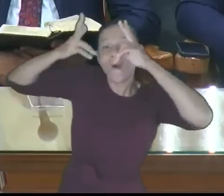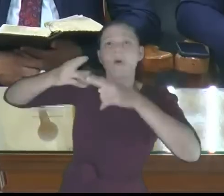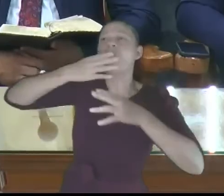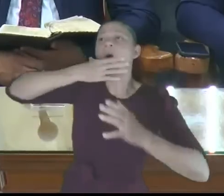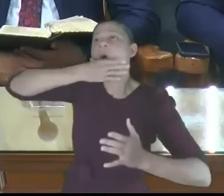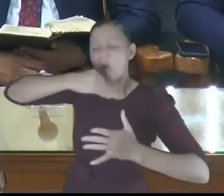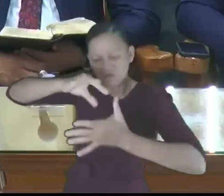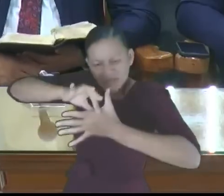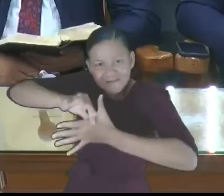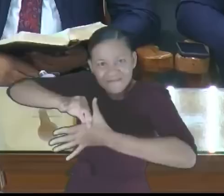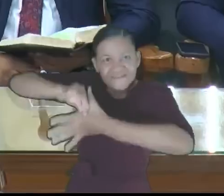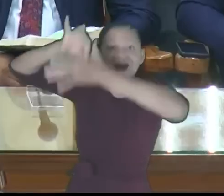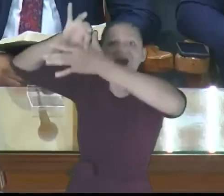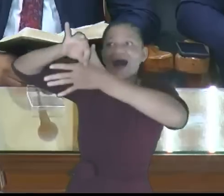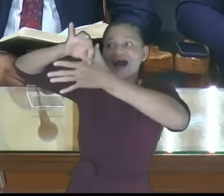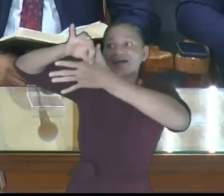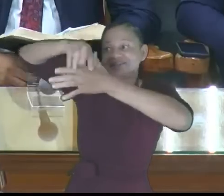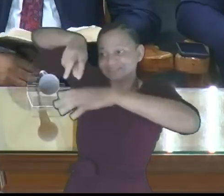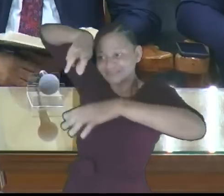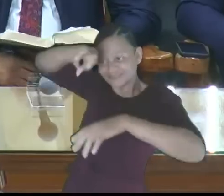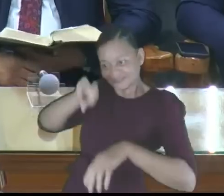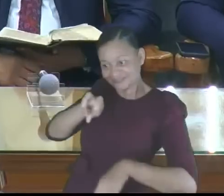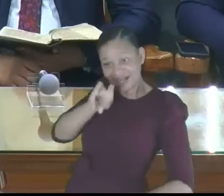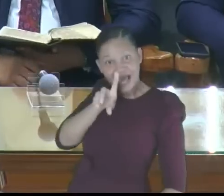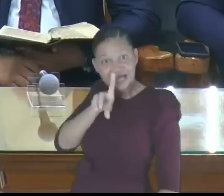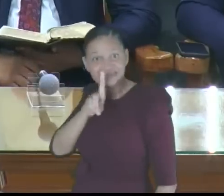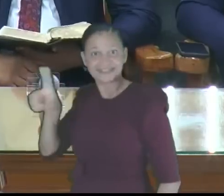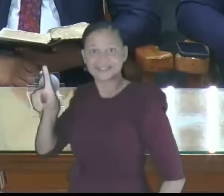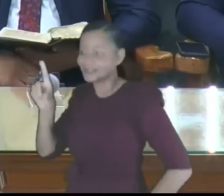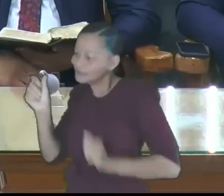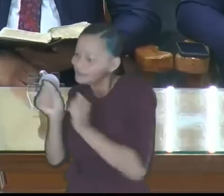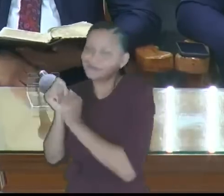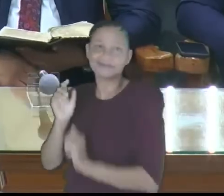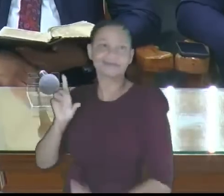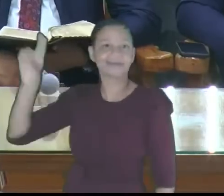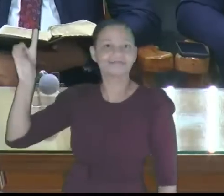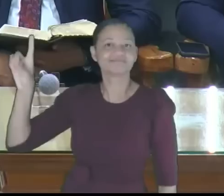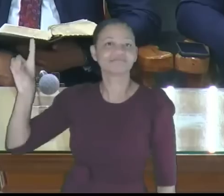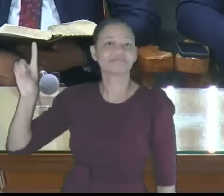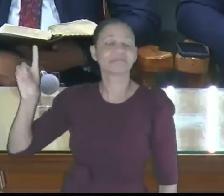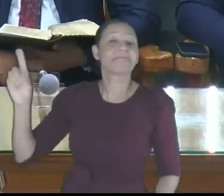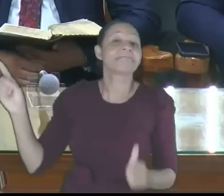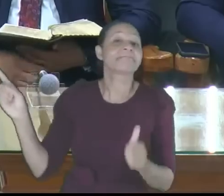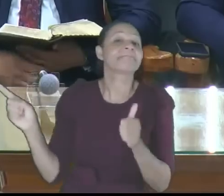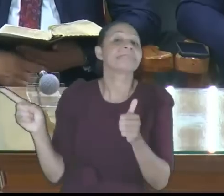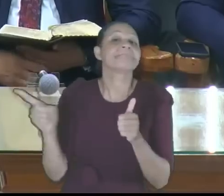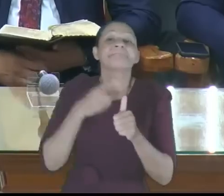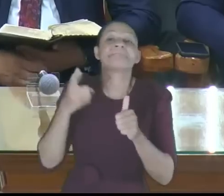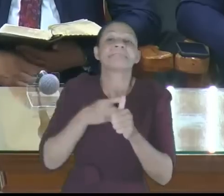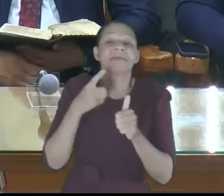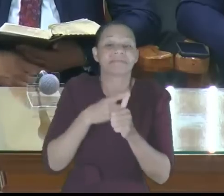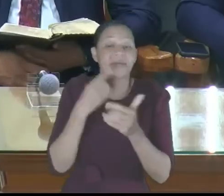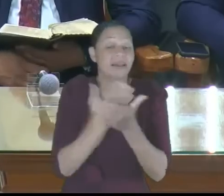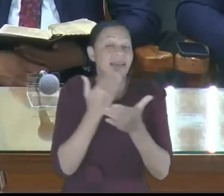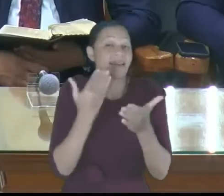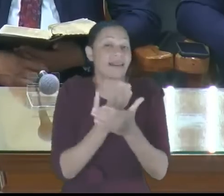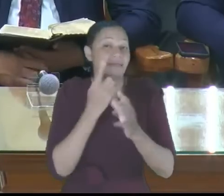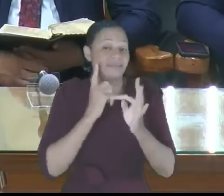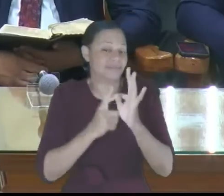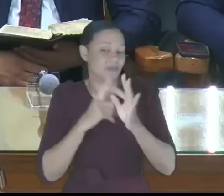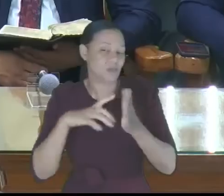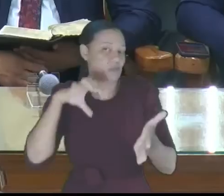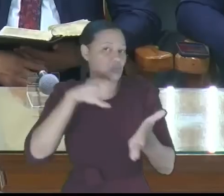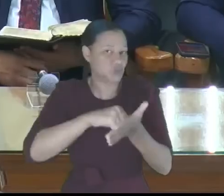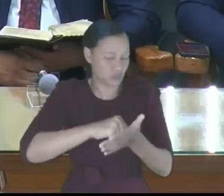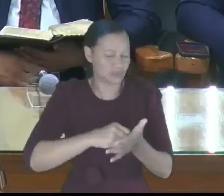sentado à mão direita de Deus. 1 Timóteo 2:5, isso não está no nosso script,